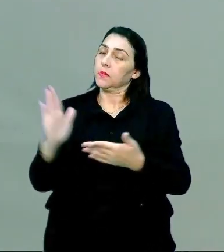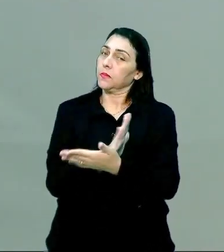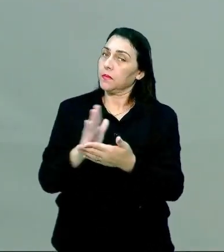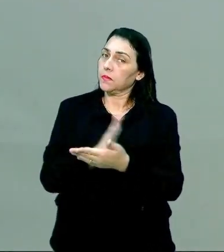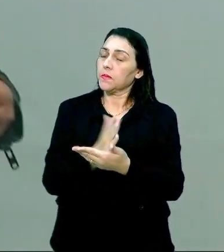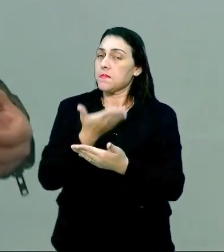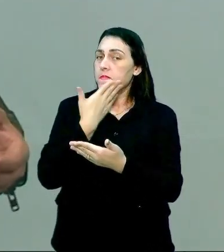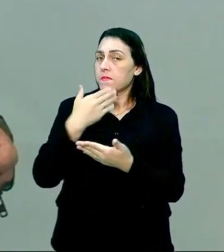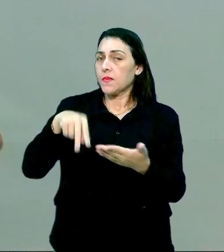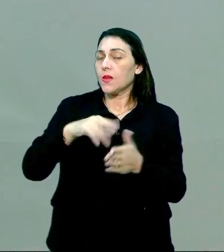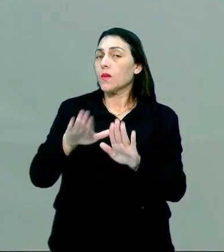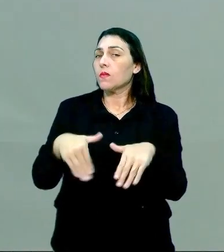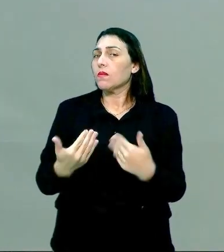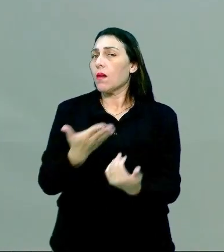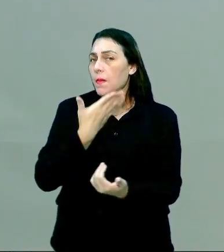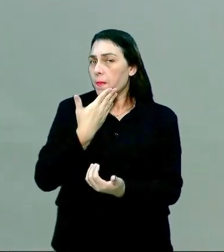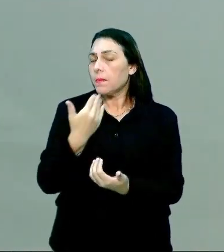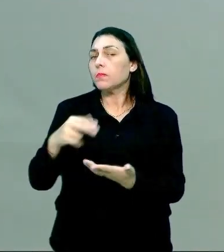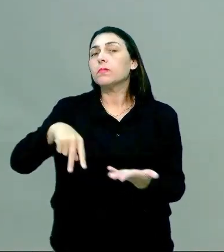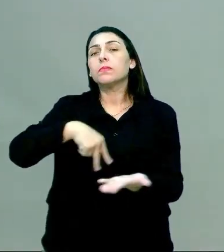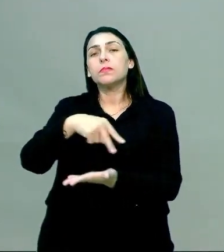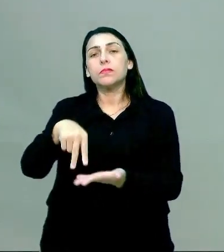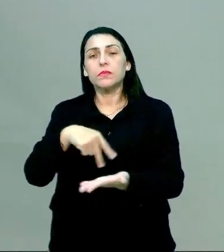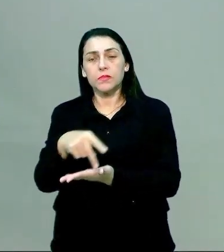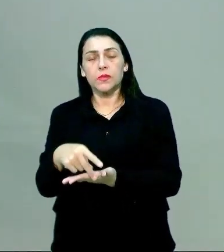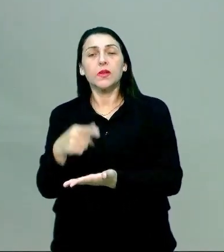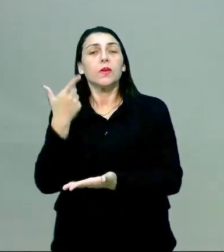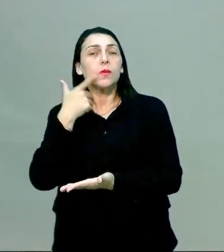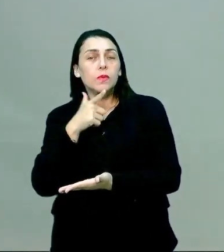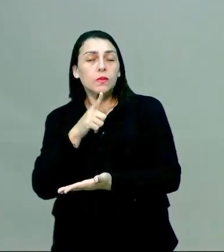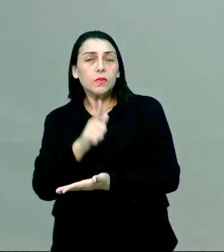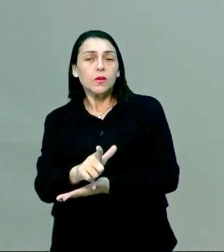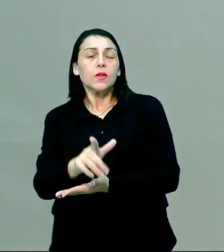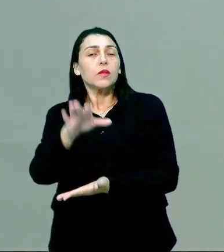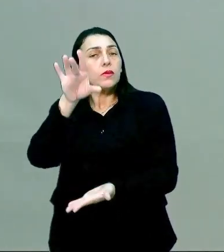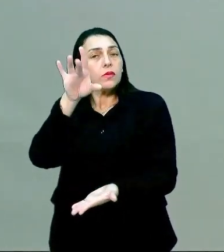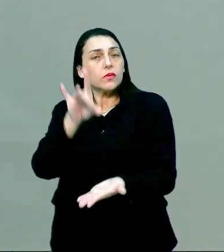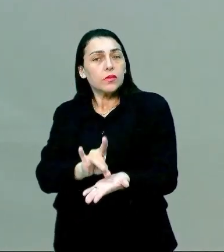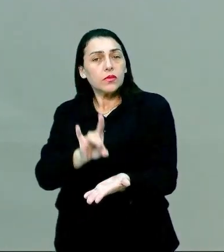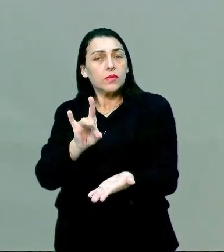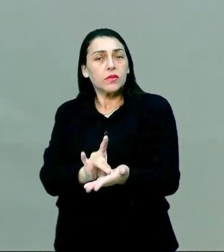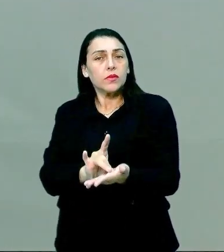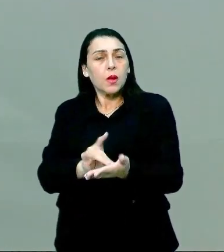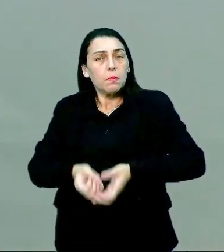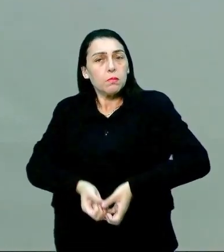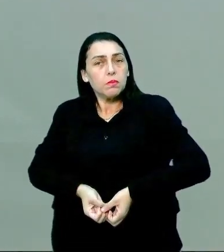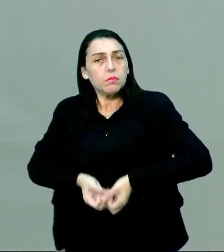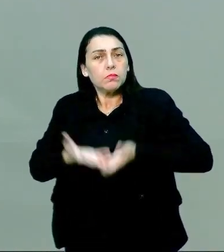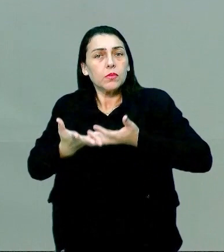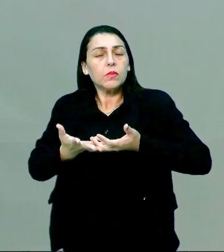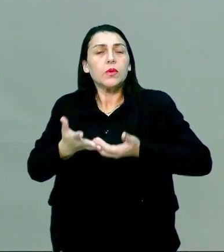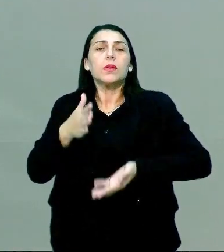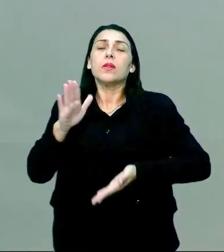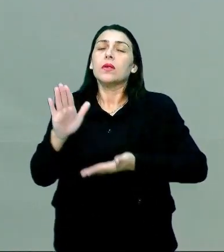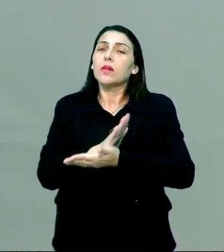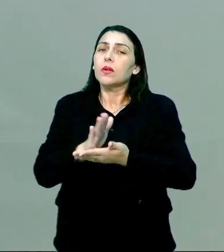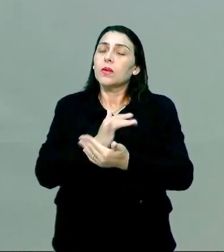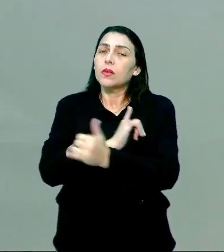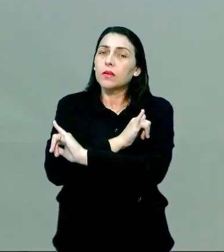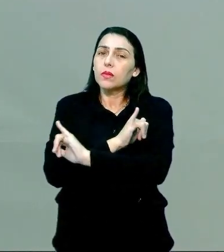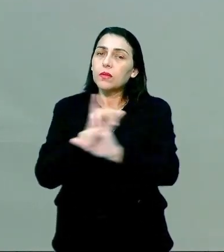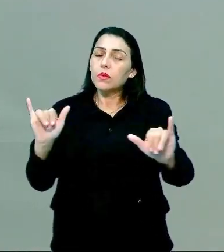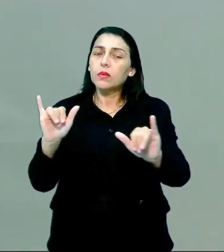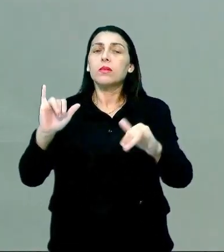dança é melhor? Qual é a melhor dança? A melhor dança é aquela em que eu consigo efetivamente expressar determinada